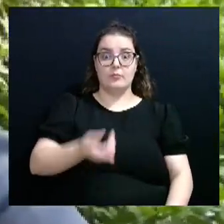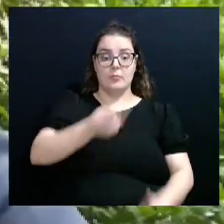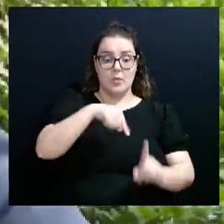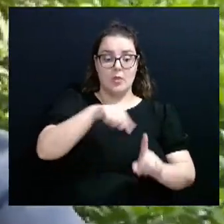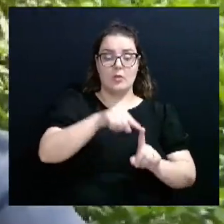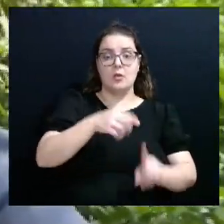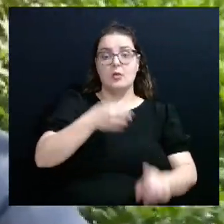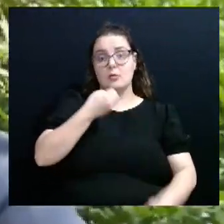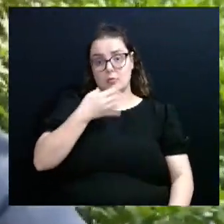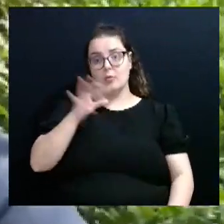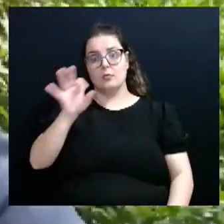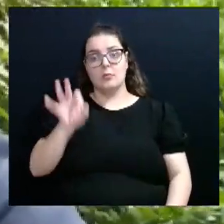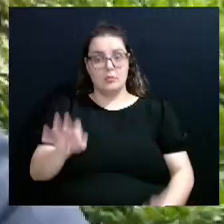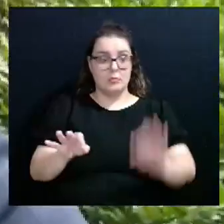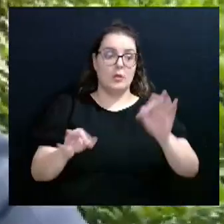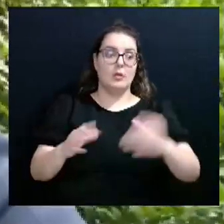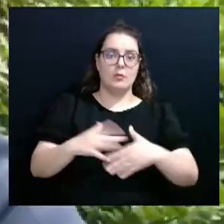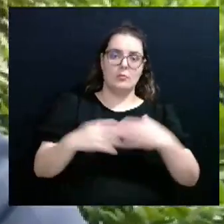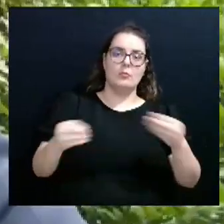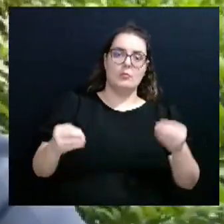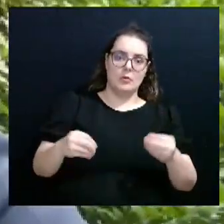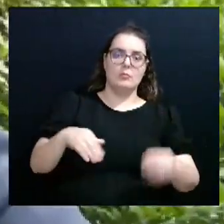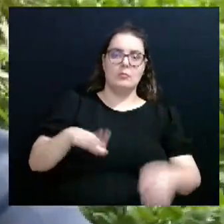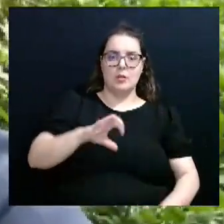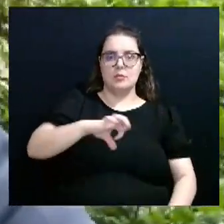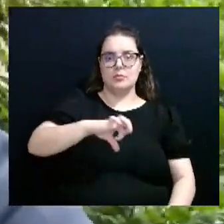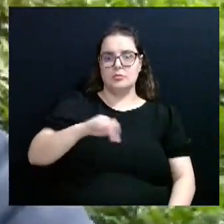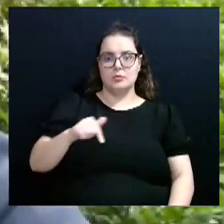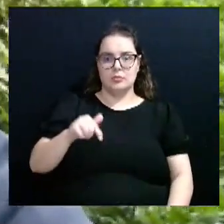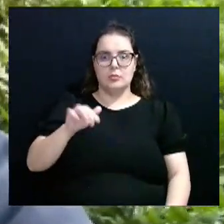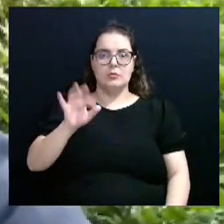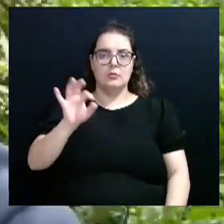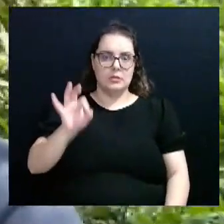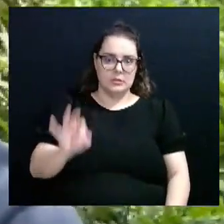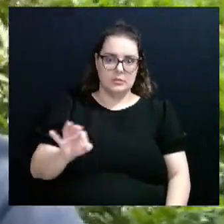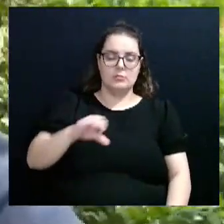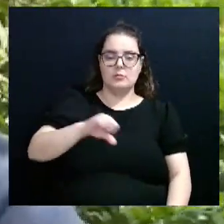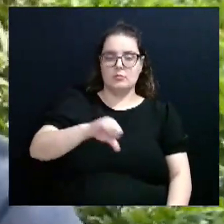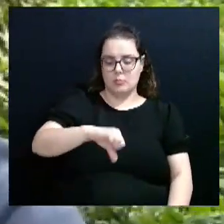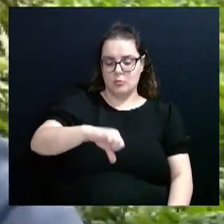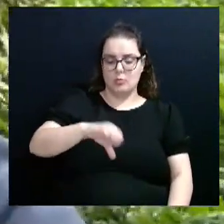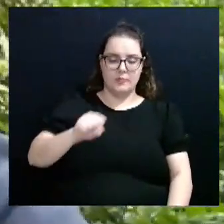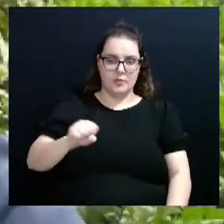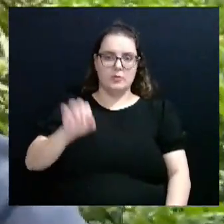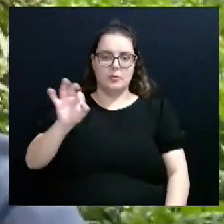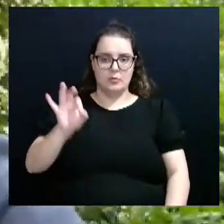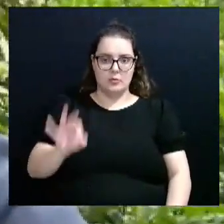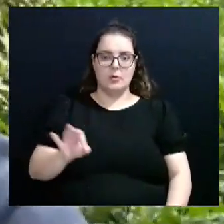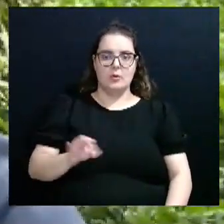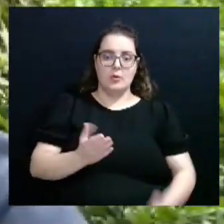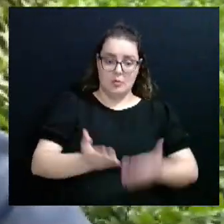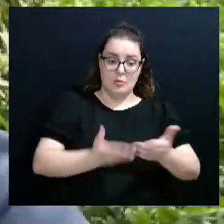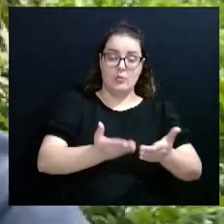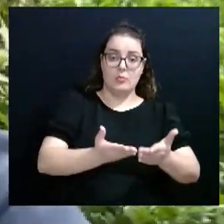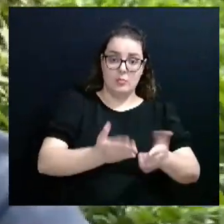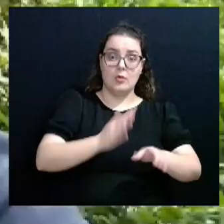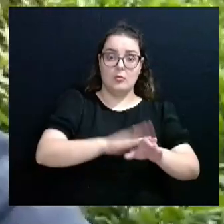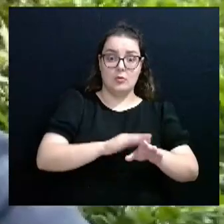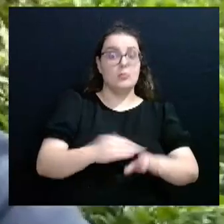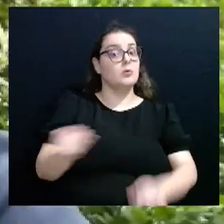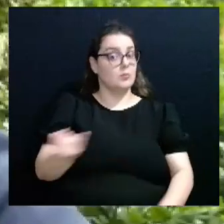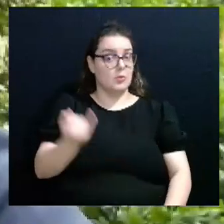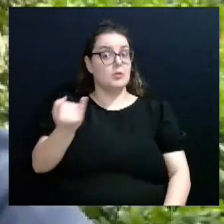de cura, mais de 97%, 98%, com uma preservação funcional relevante. Então, a gente tem nos dados